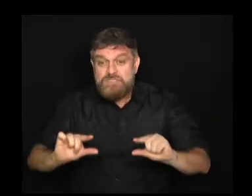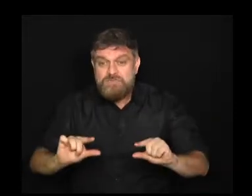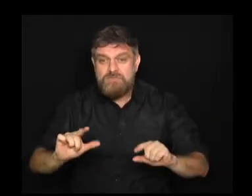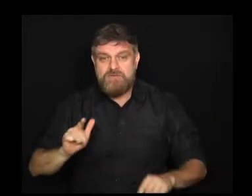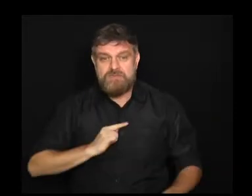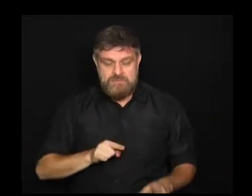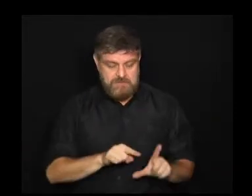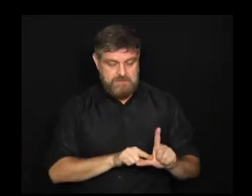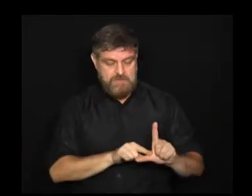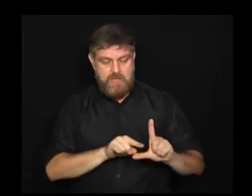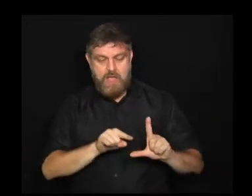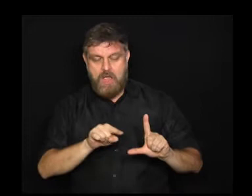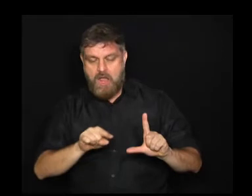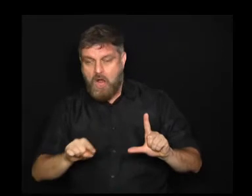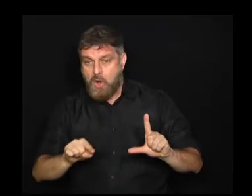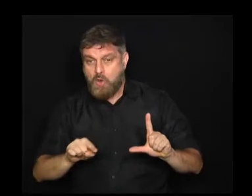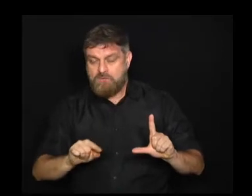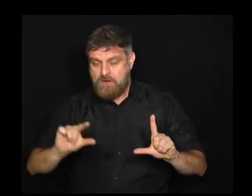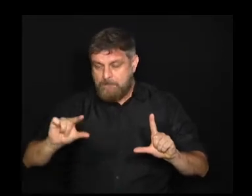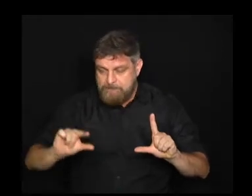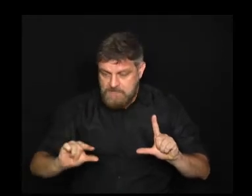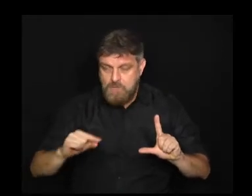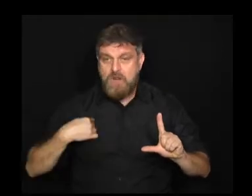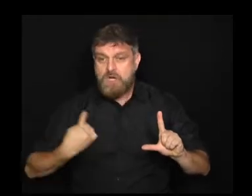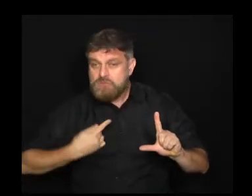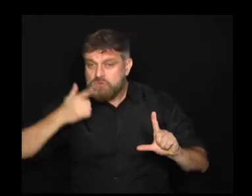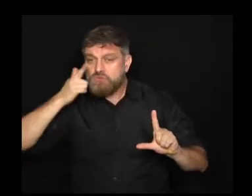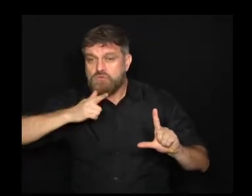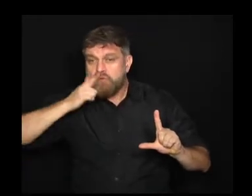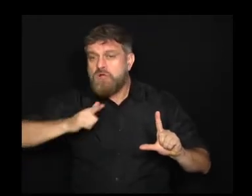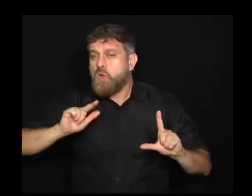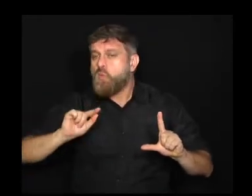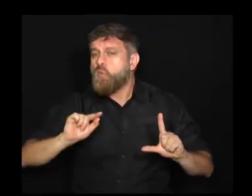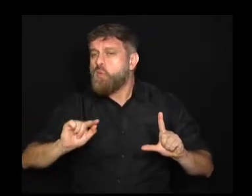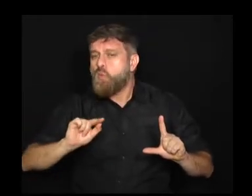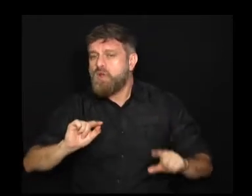ficar mais baixa, a gente consegue